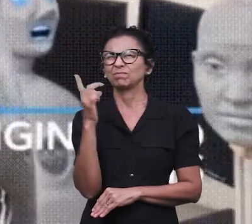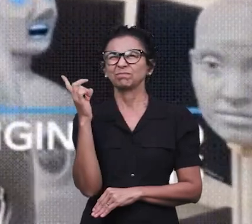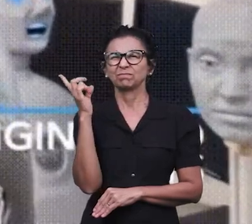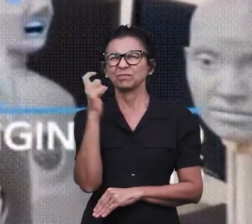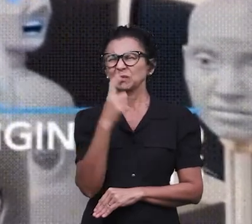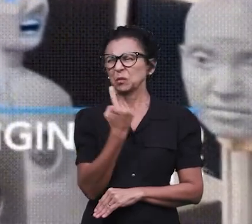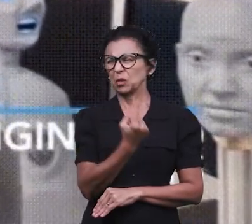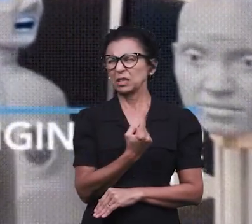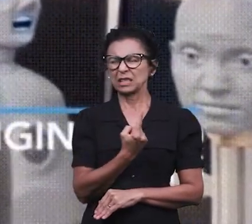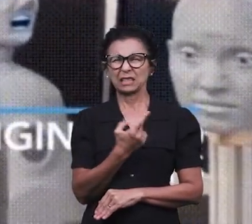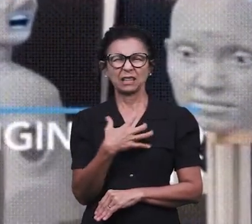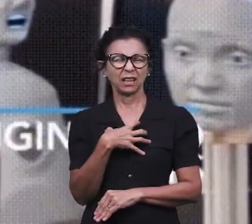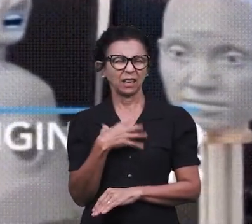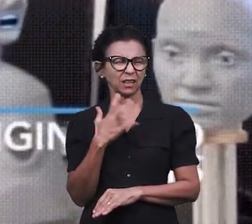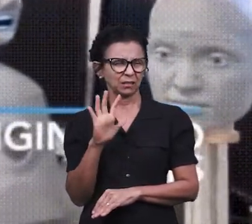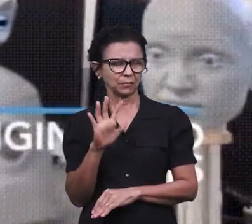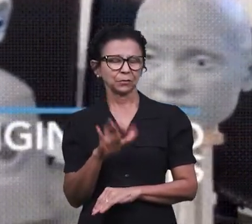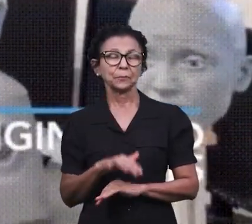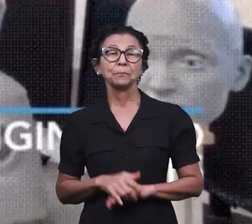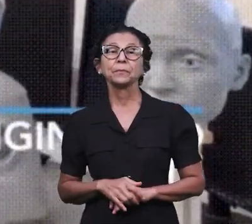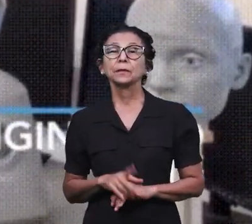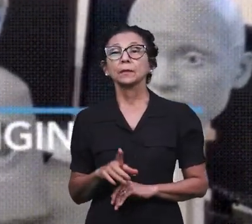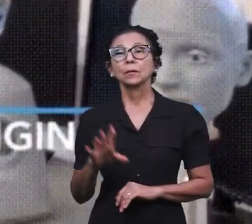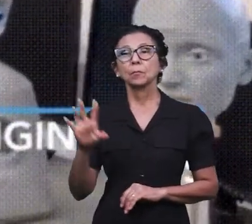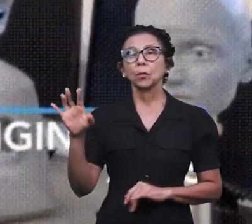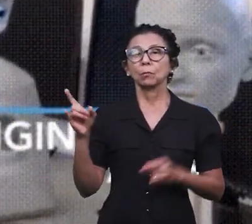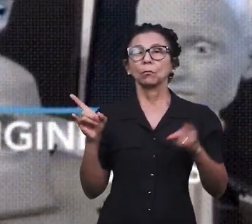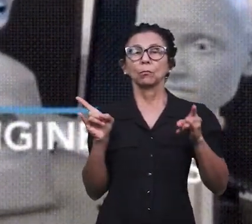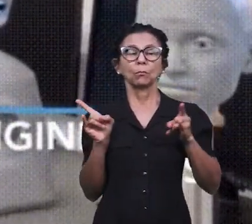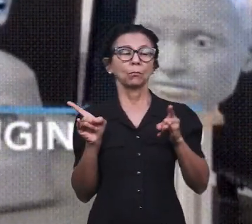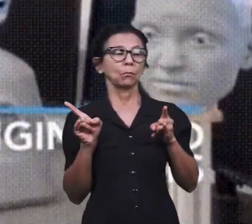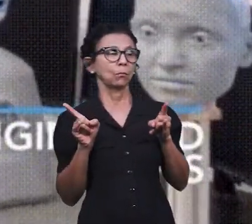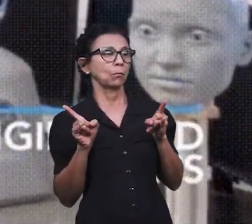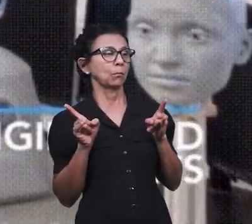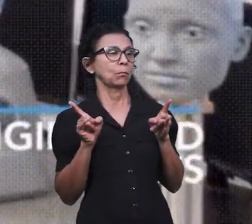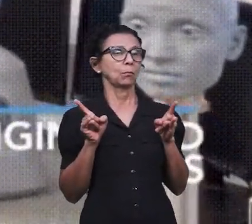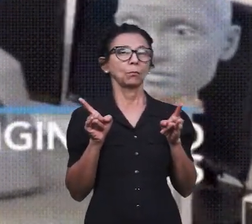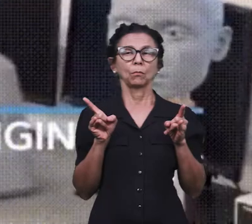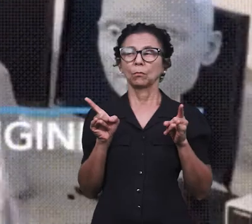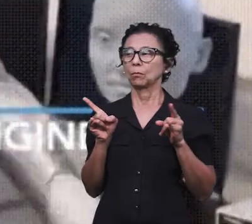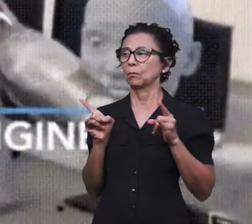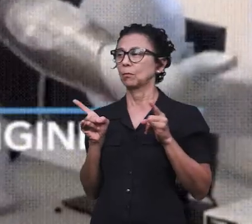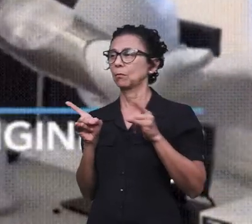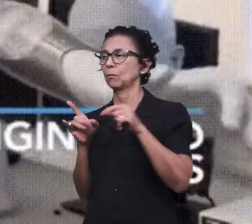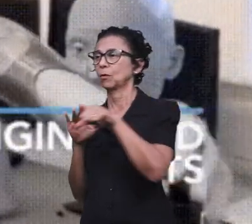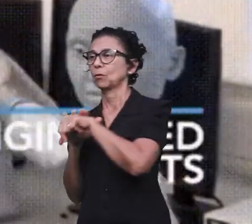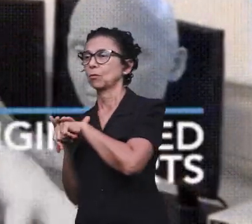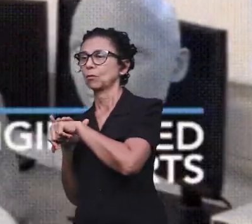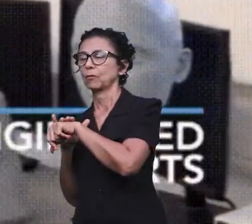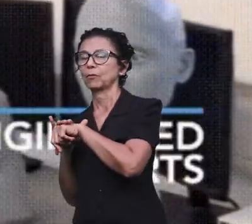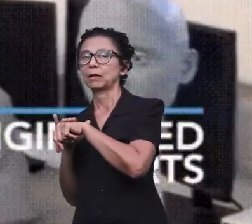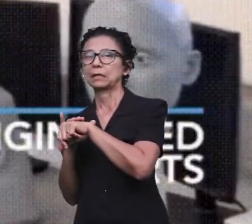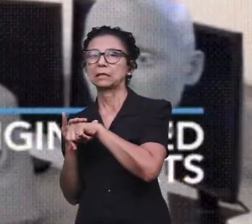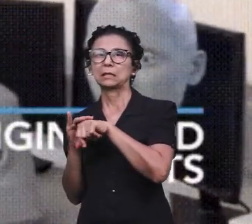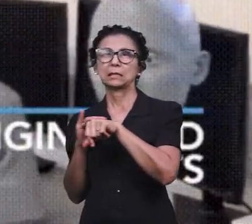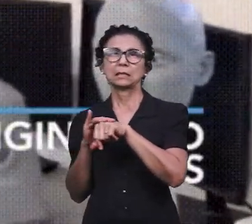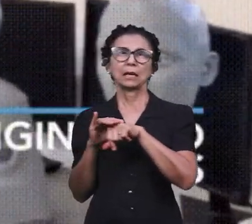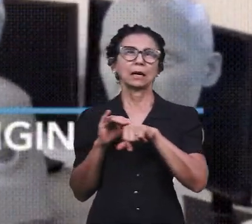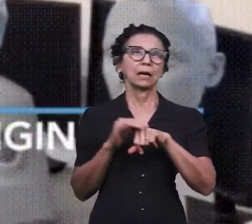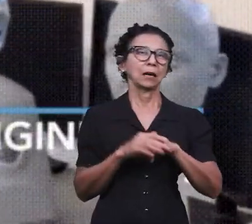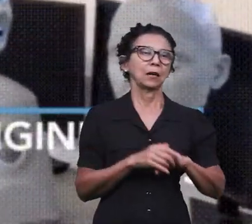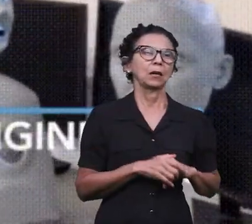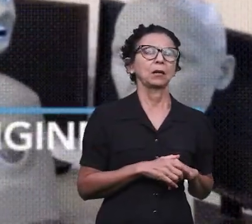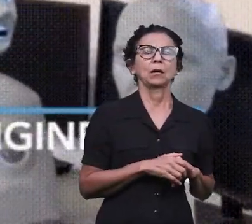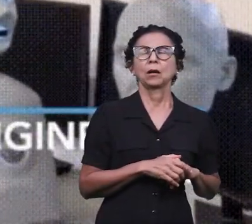Então ela aciona o robô, pode conversar, né? Pode haver uma troca de diálogos ali, ela quer fazer alguma pesquisa de coisas